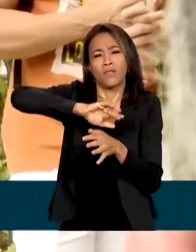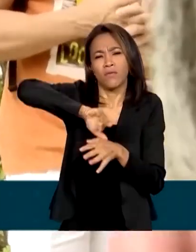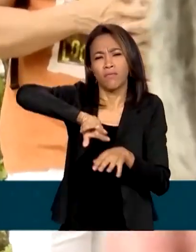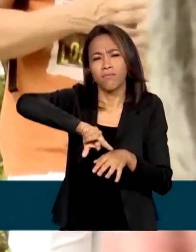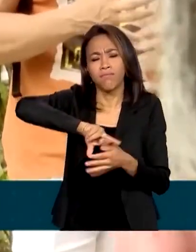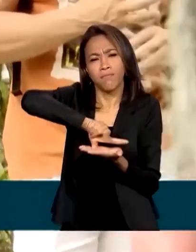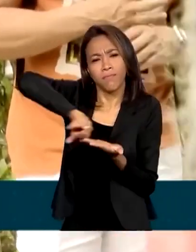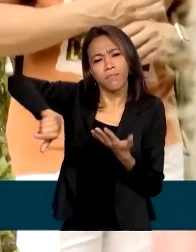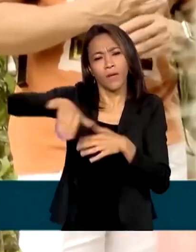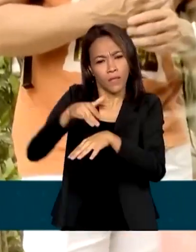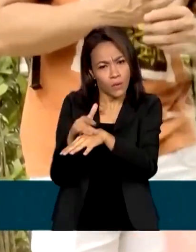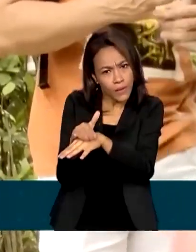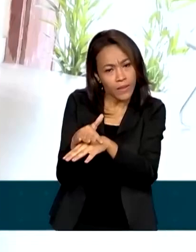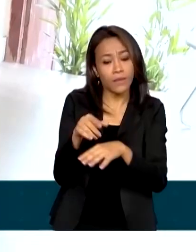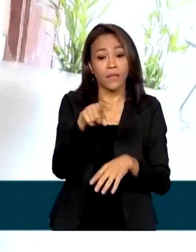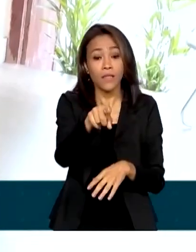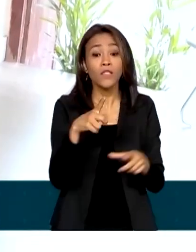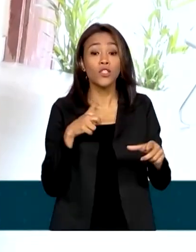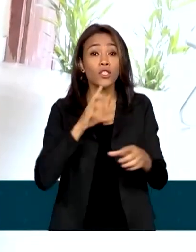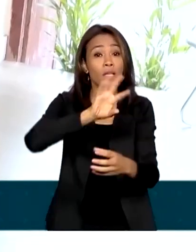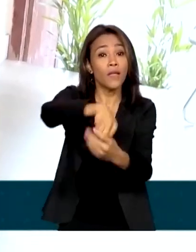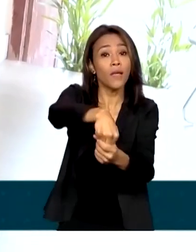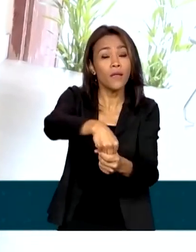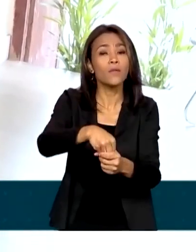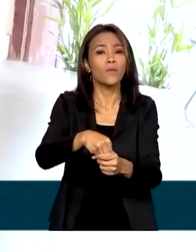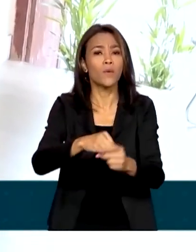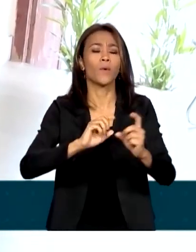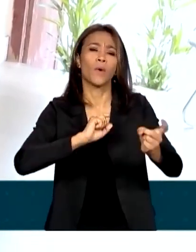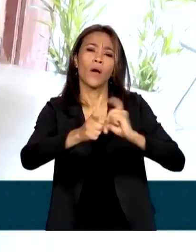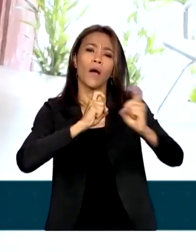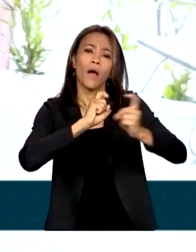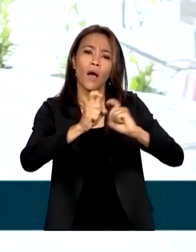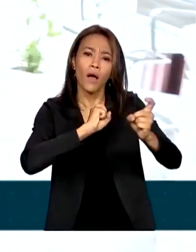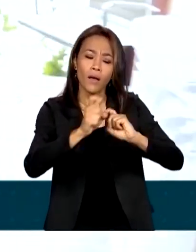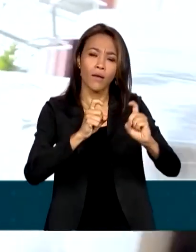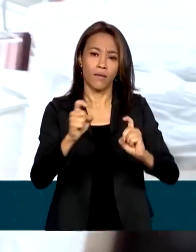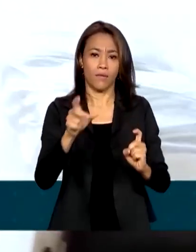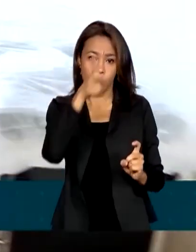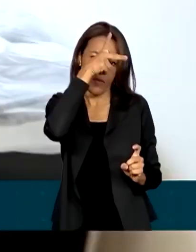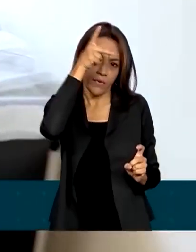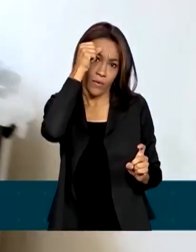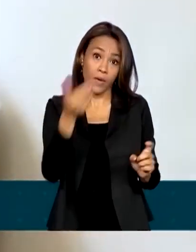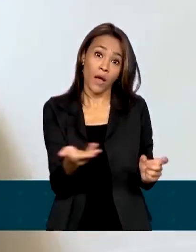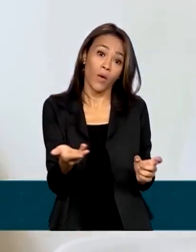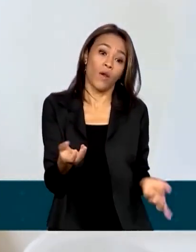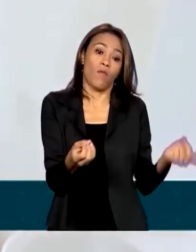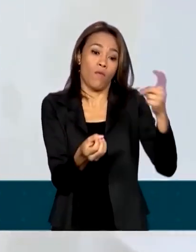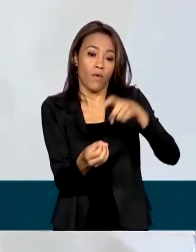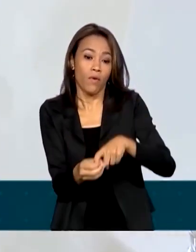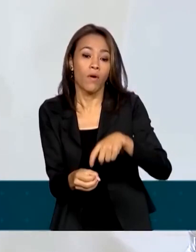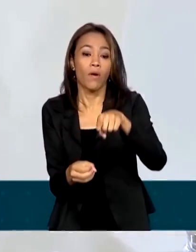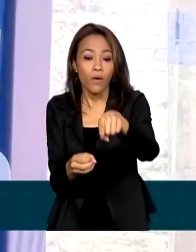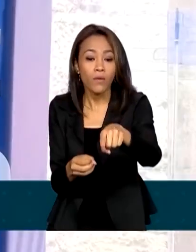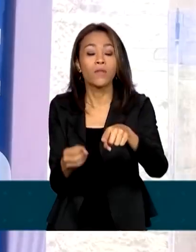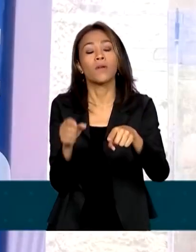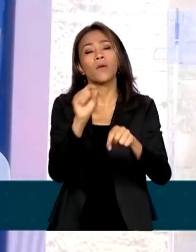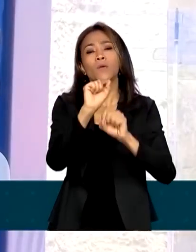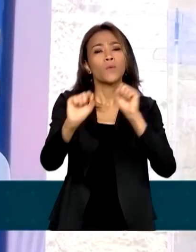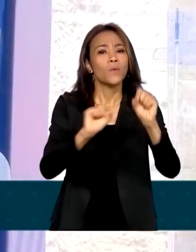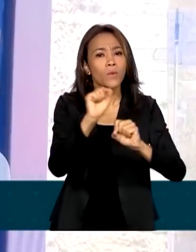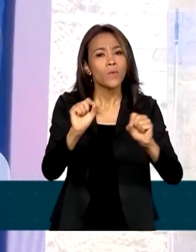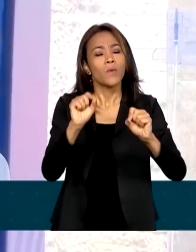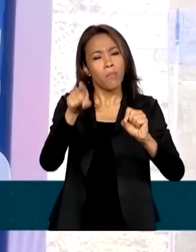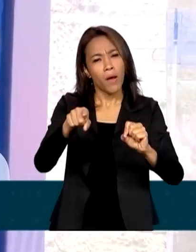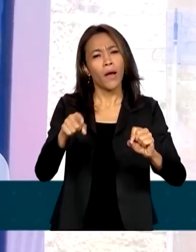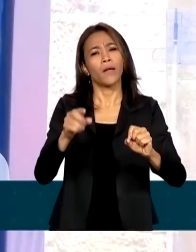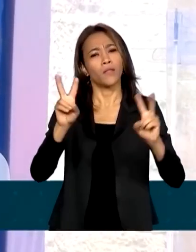anos, abrigava um setor administrativo da prefeitura. Agora, ele volta a contribuir para o enfrentamento